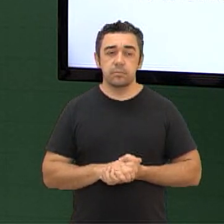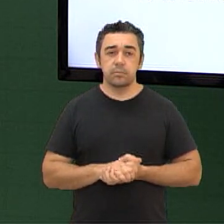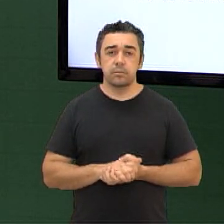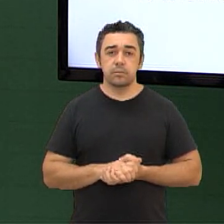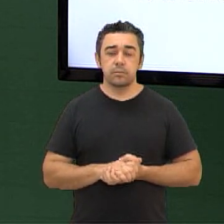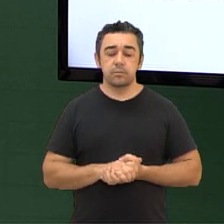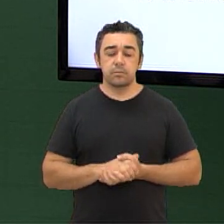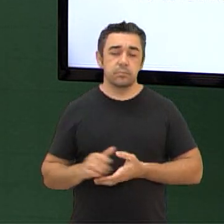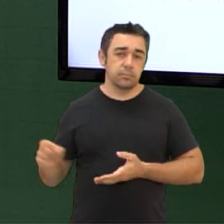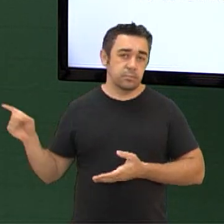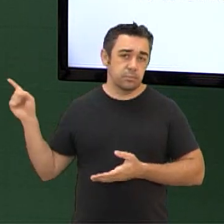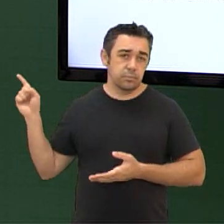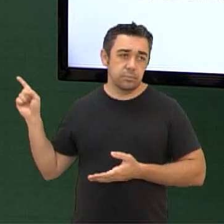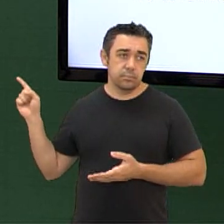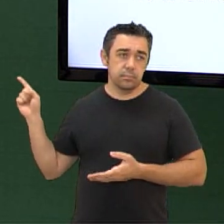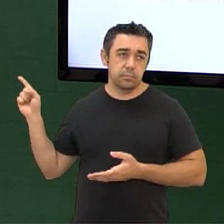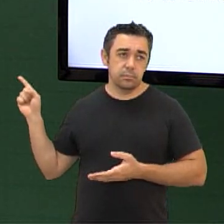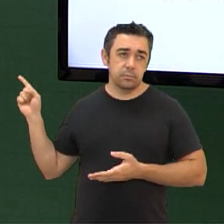H3C,